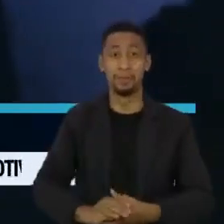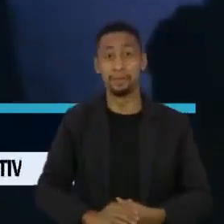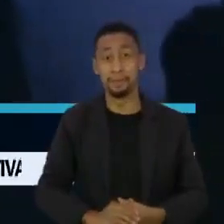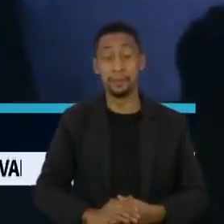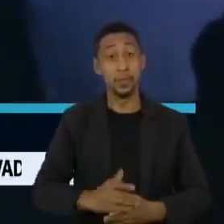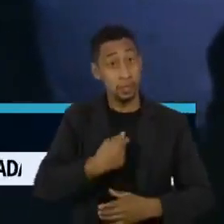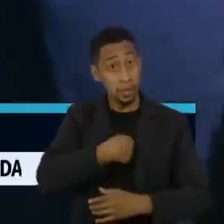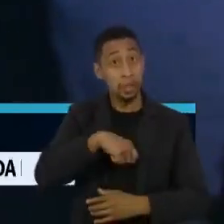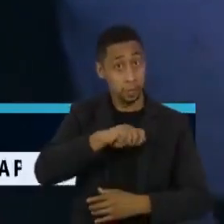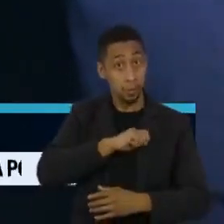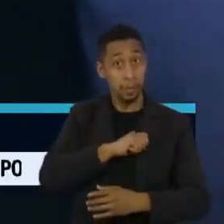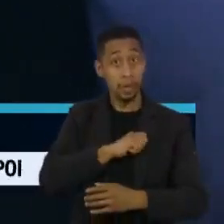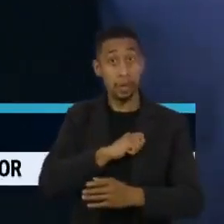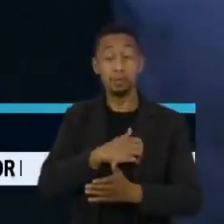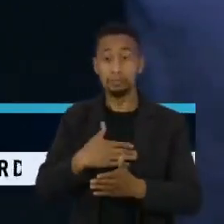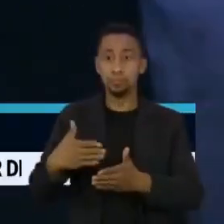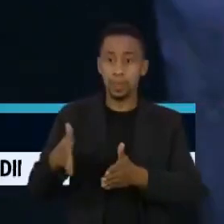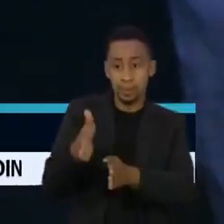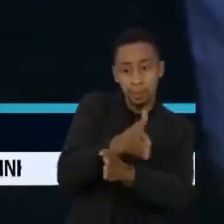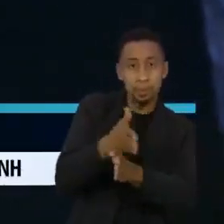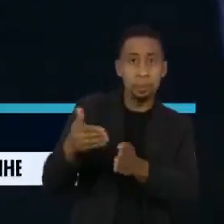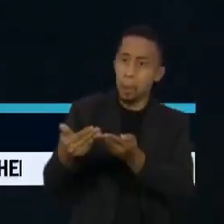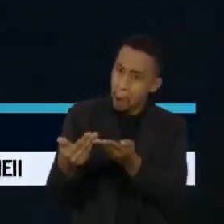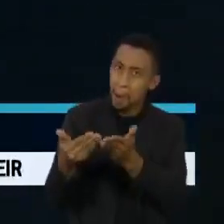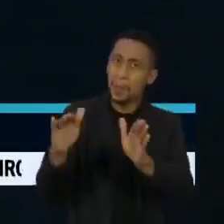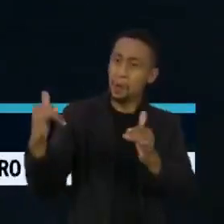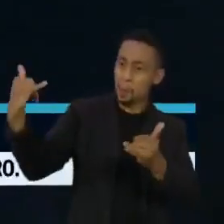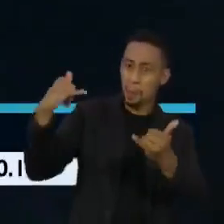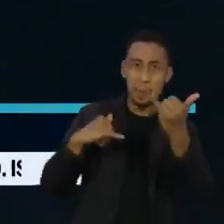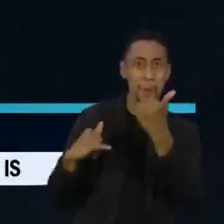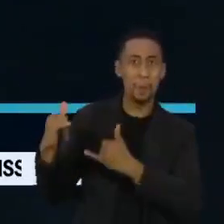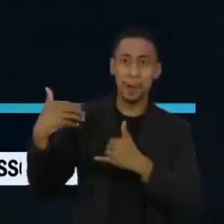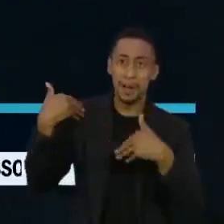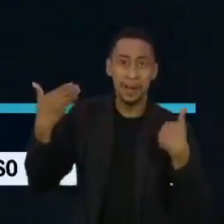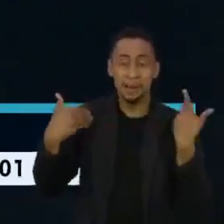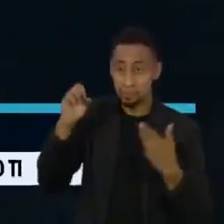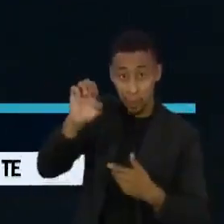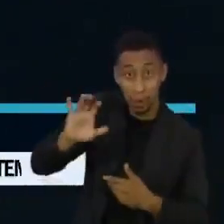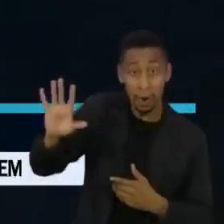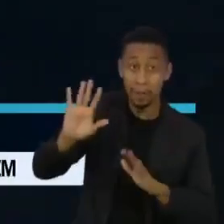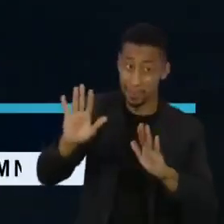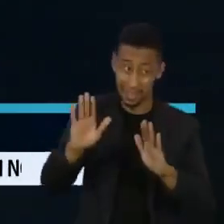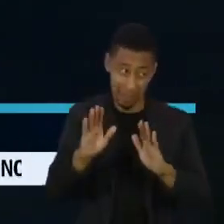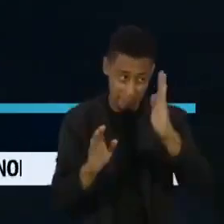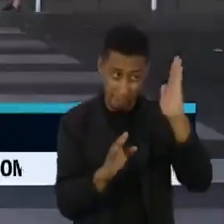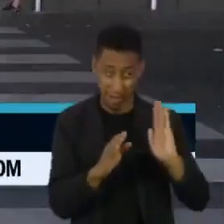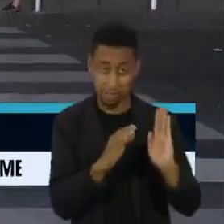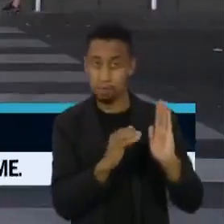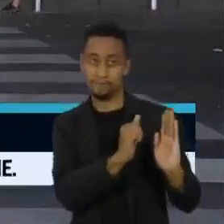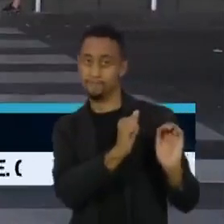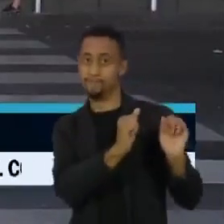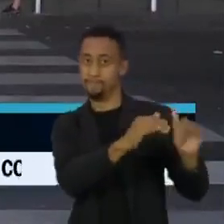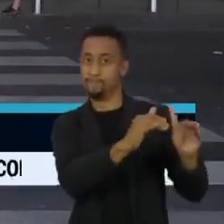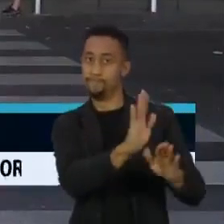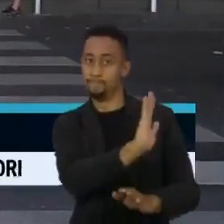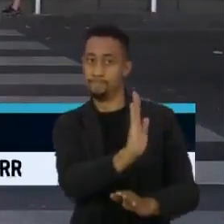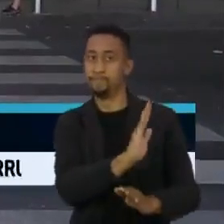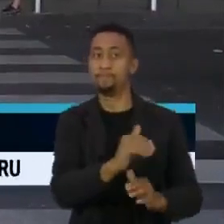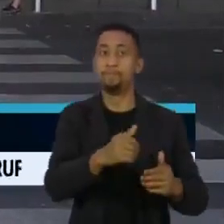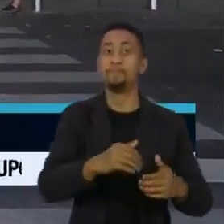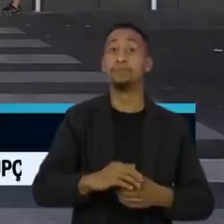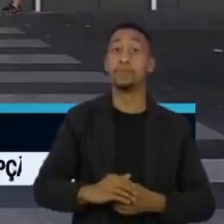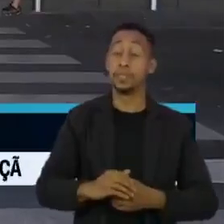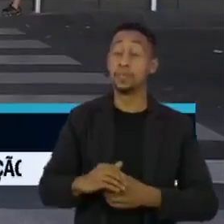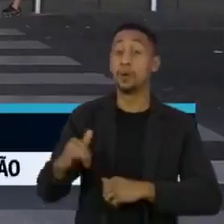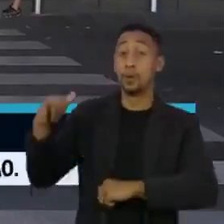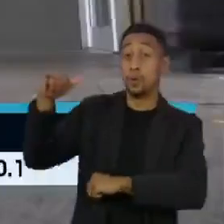A Espanha é mais um país a reabrir suas fronteiras para turistas na Europa, mas o Brasil está fora da lista. Os